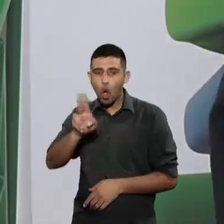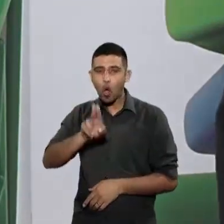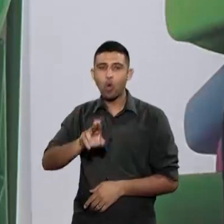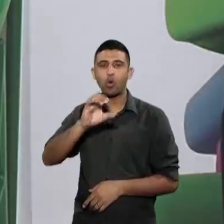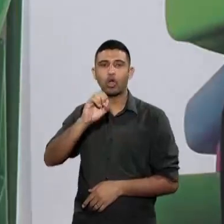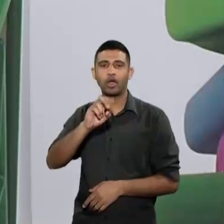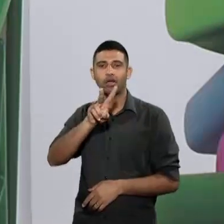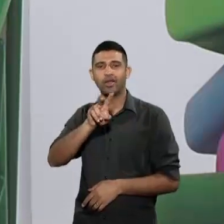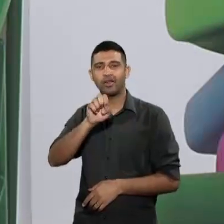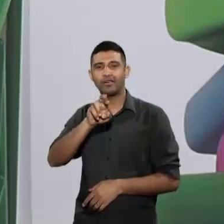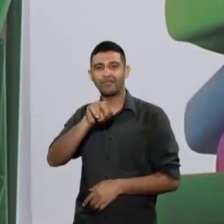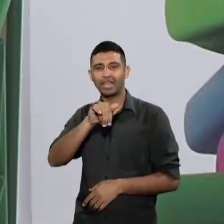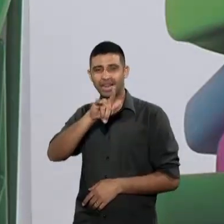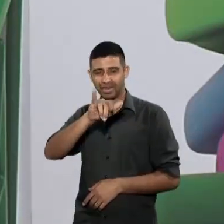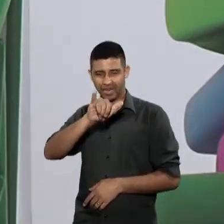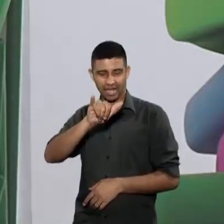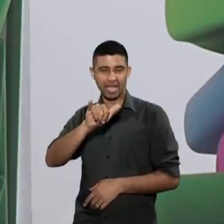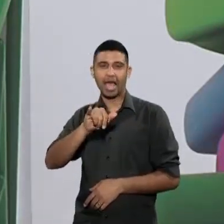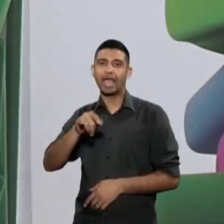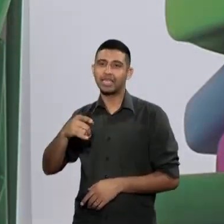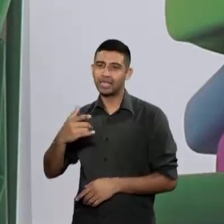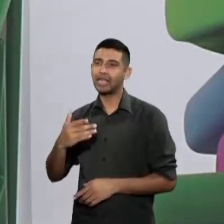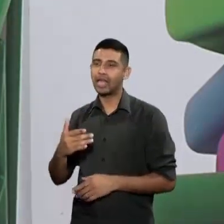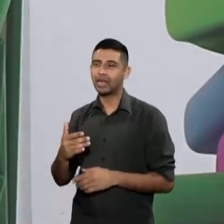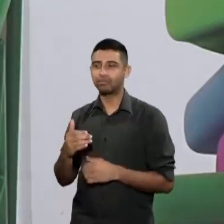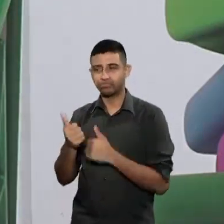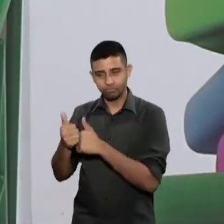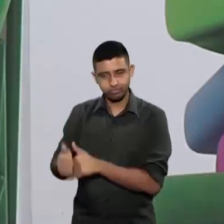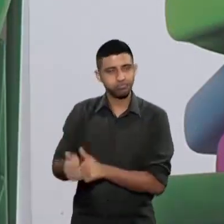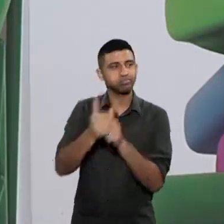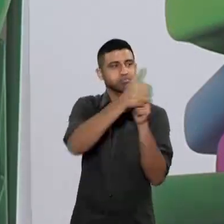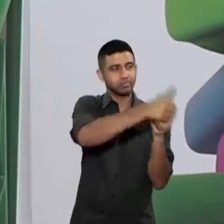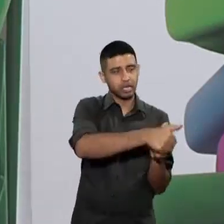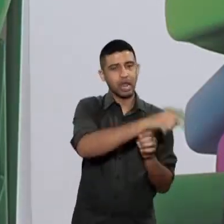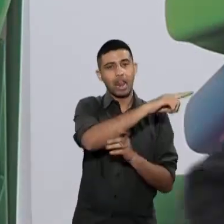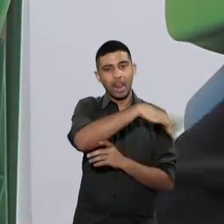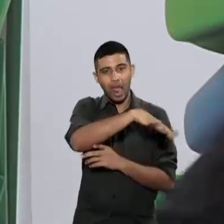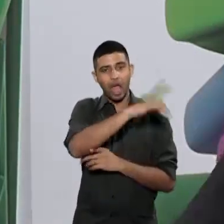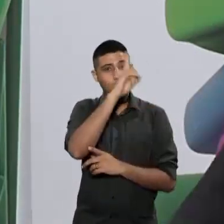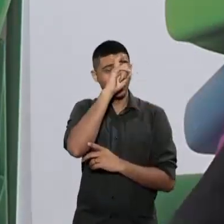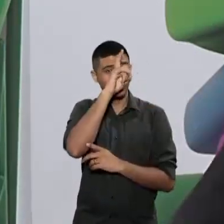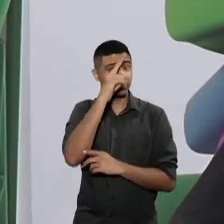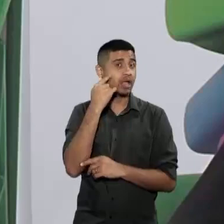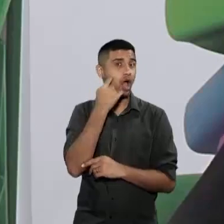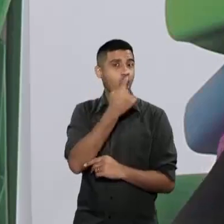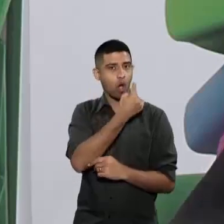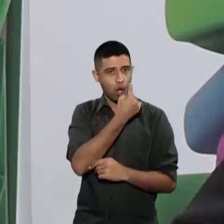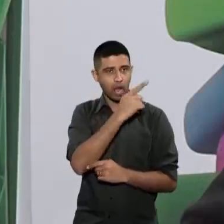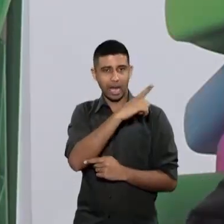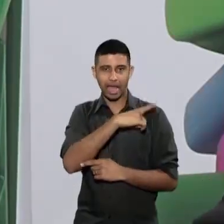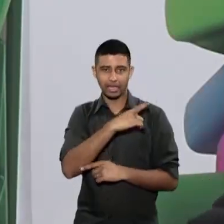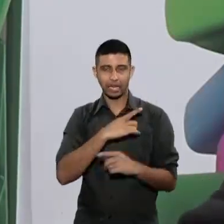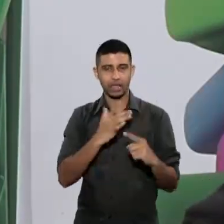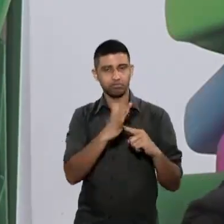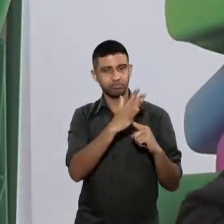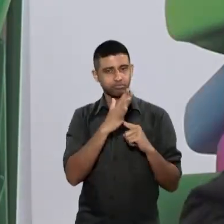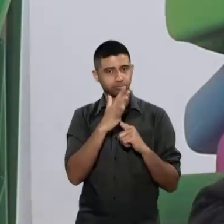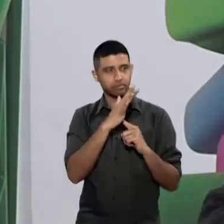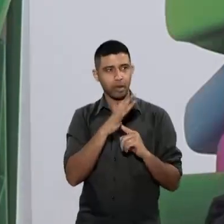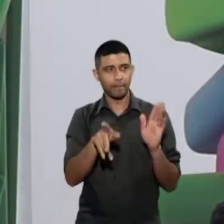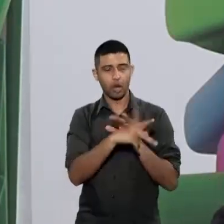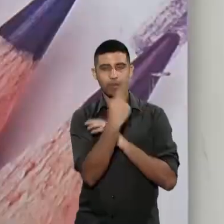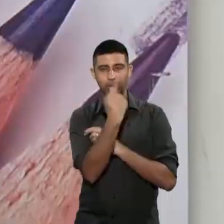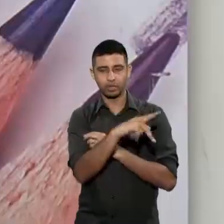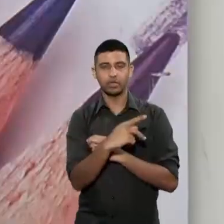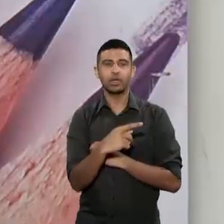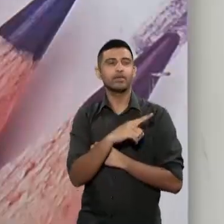encaminha para o hospital de olhos e lá sim, com a aparelhagem própria, tá? Para fazer esse